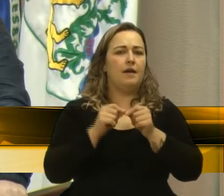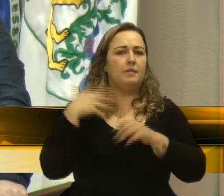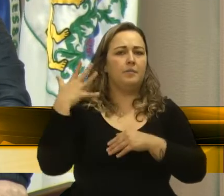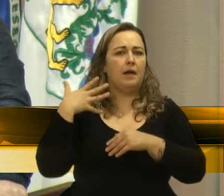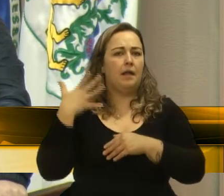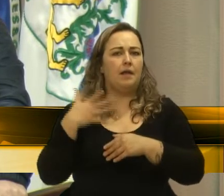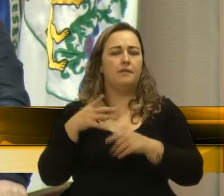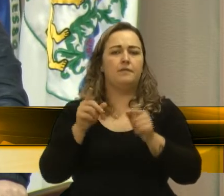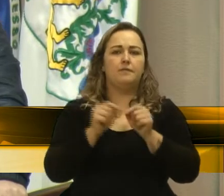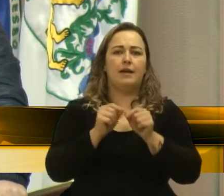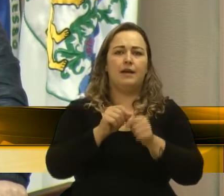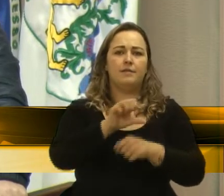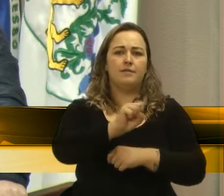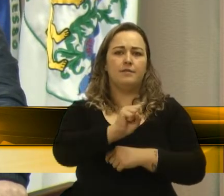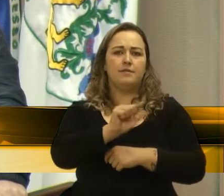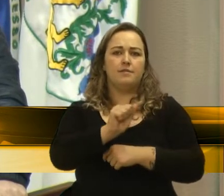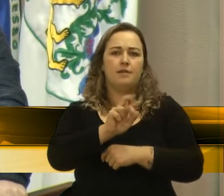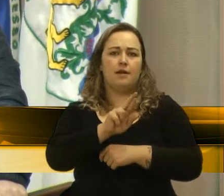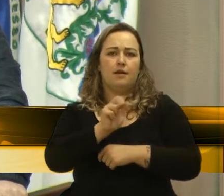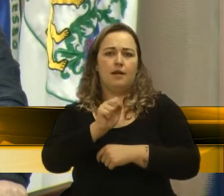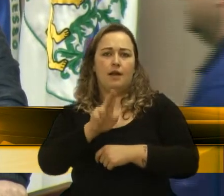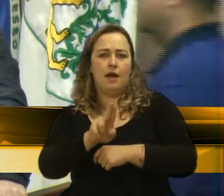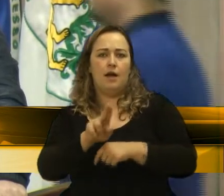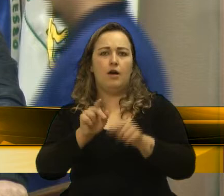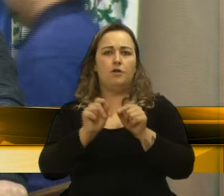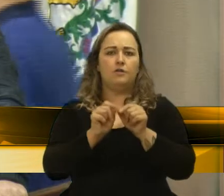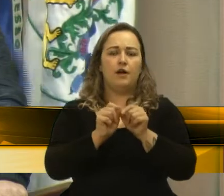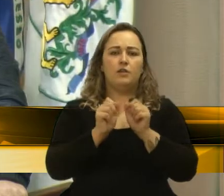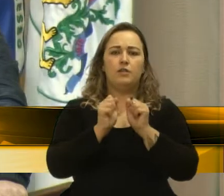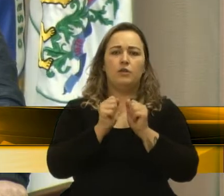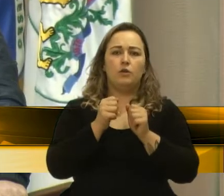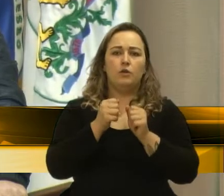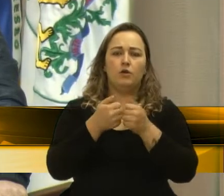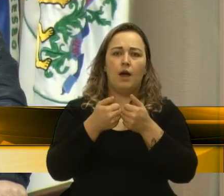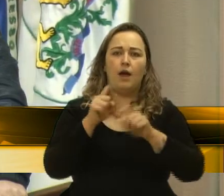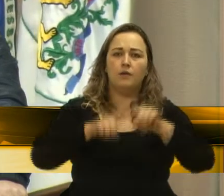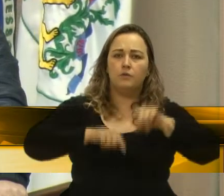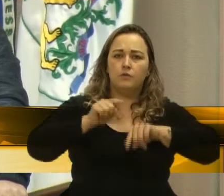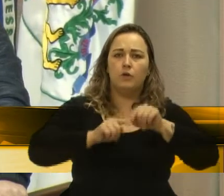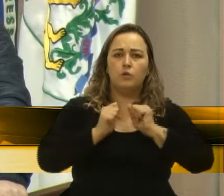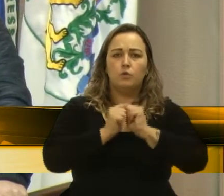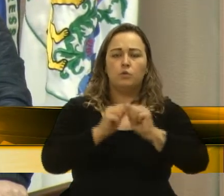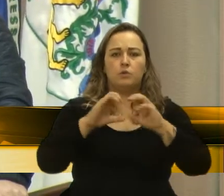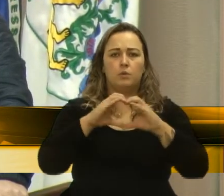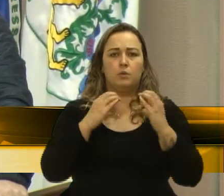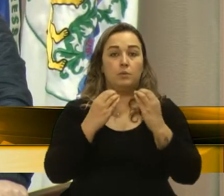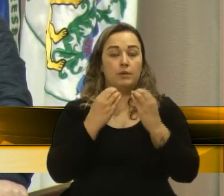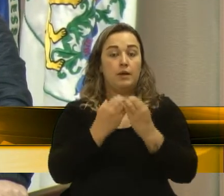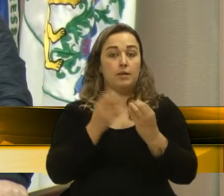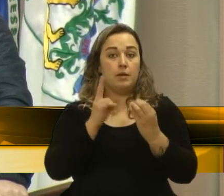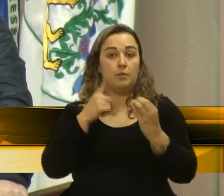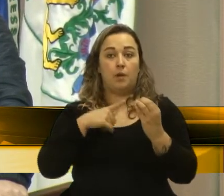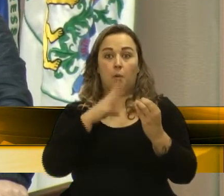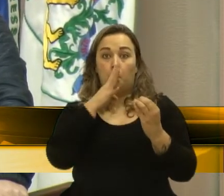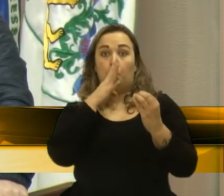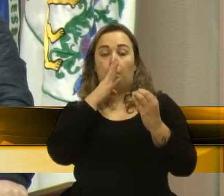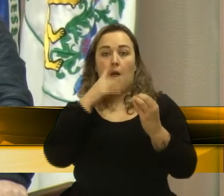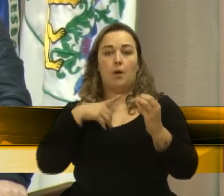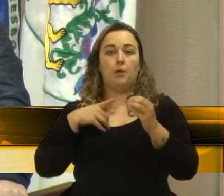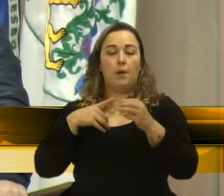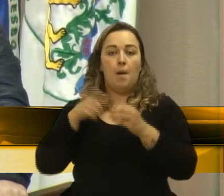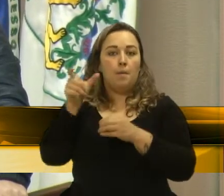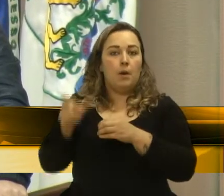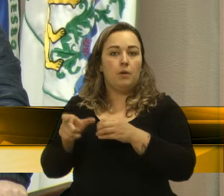serenatas nas praças da cidade, fazem envolvimento com a comunidade, e isso acaba atraindo os turistas também. E no ano passado teve um aumento